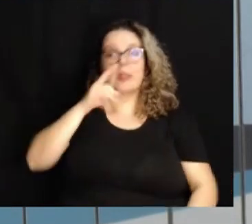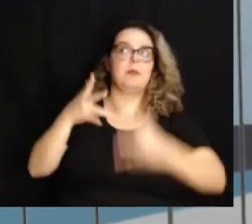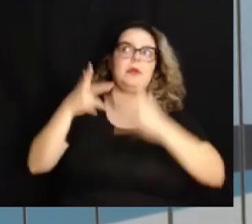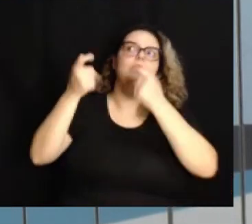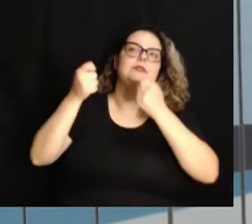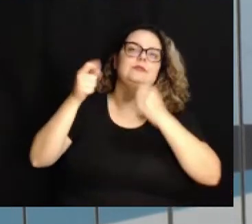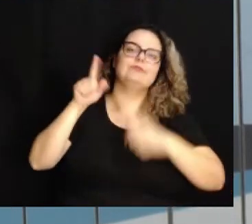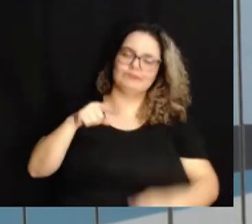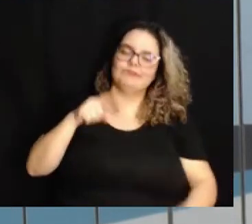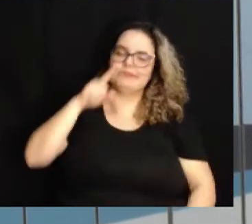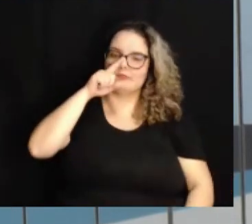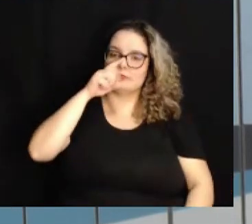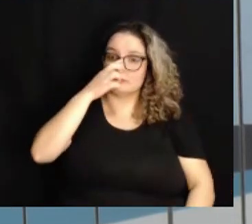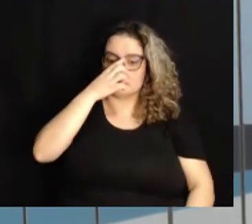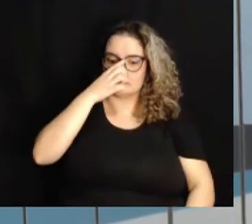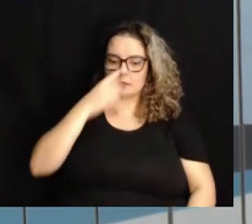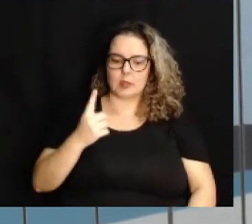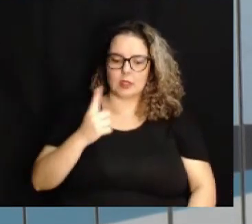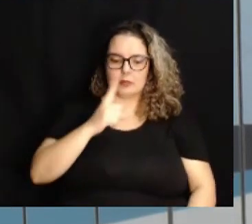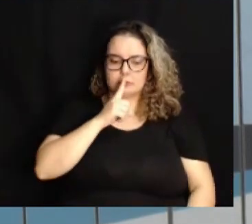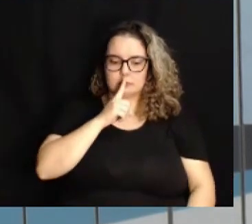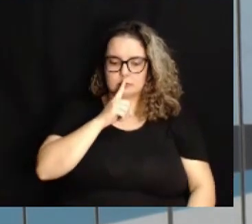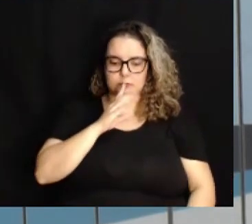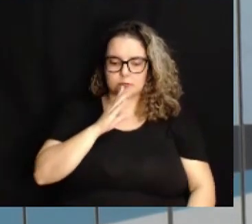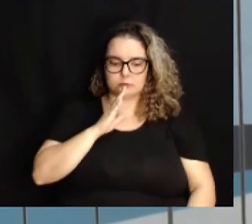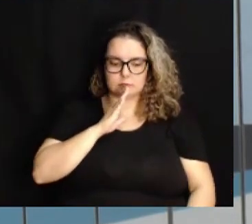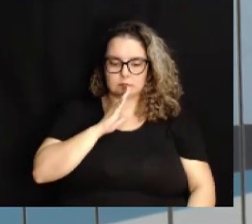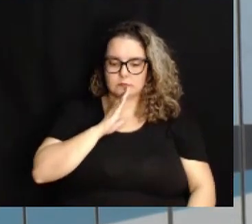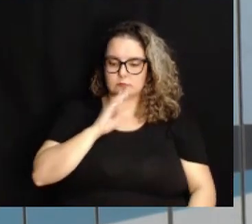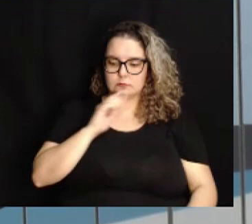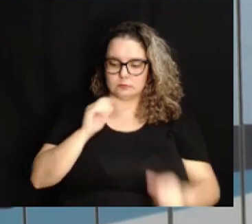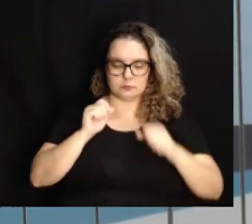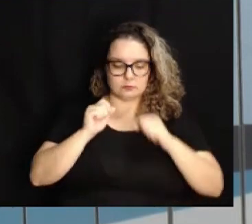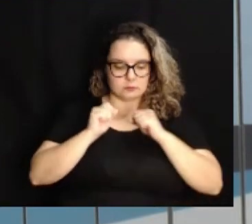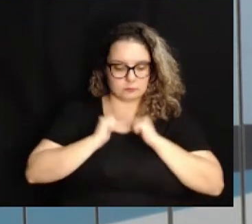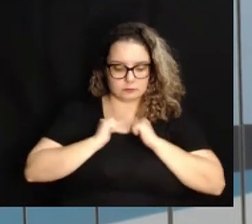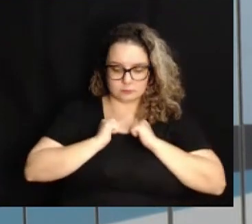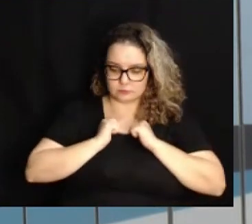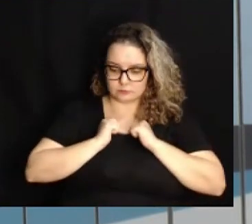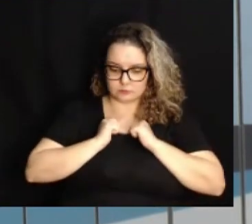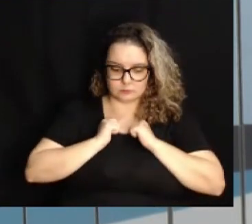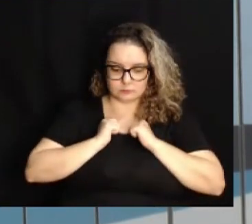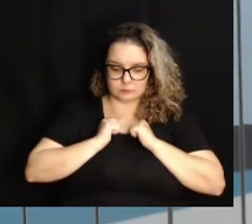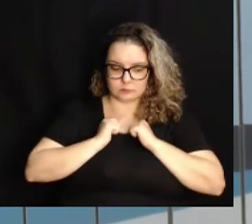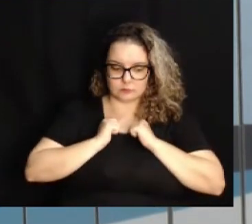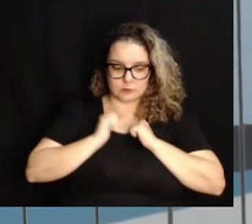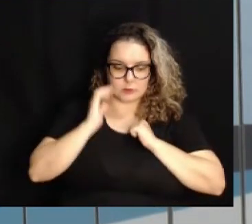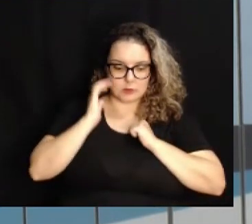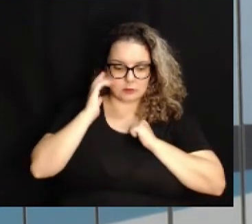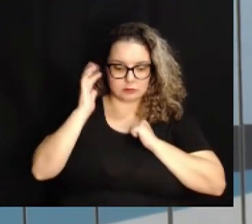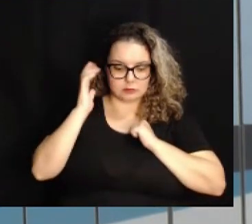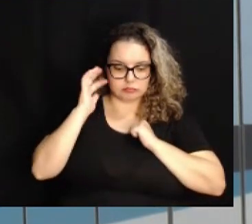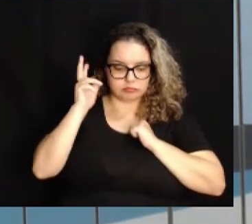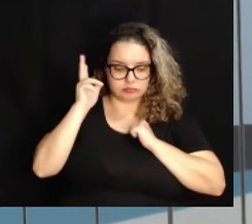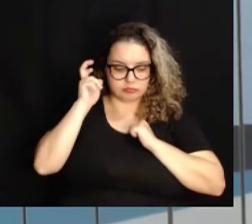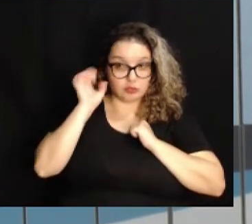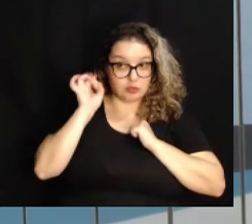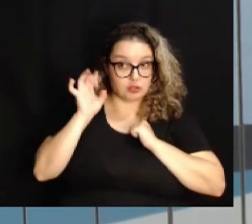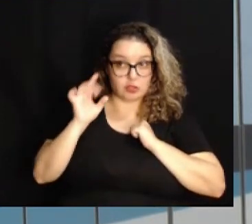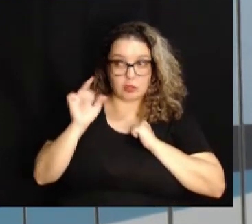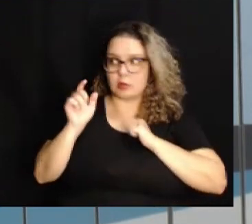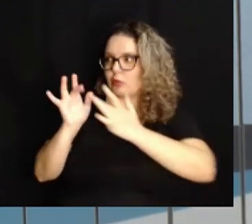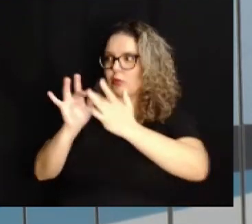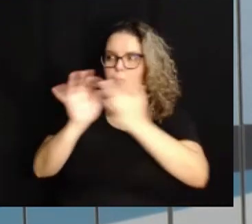eu não converso com ninguém, eu não me ouço, né, os meus pensamentos eles vão, né, entrando numa espécie ali de poluição